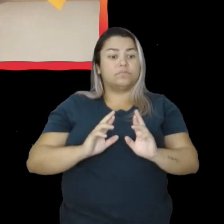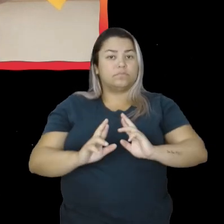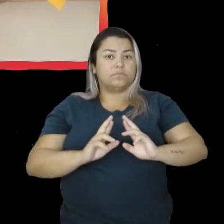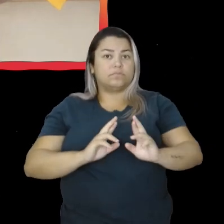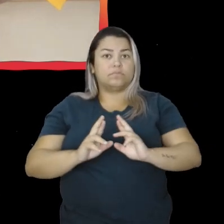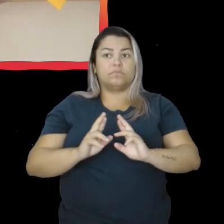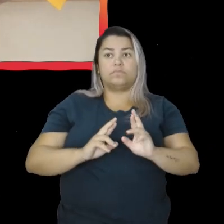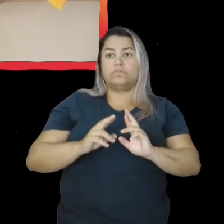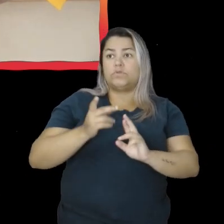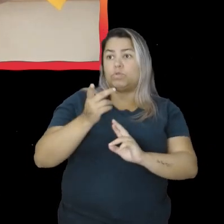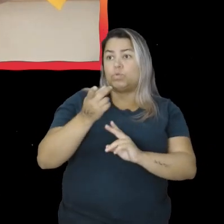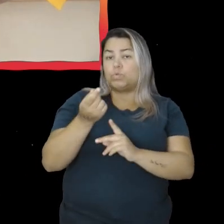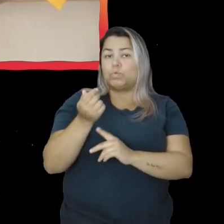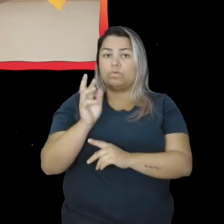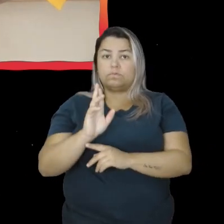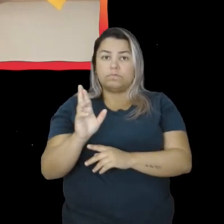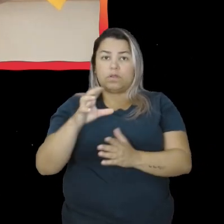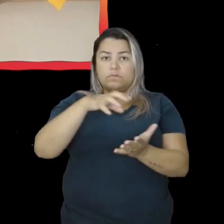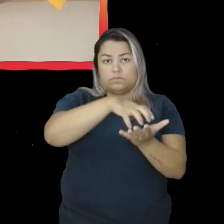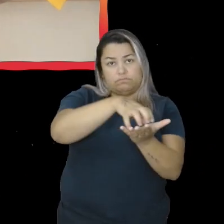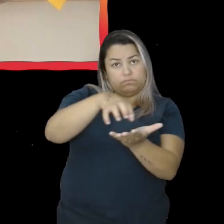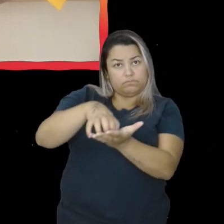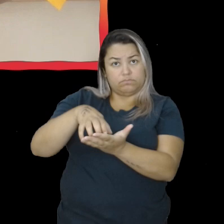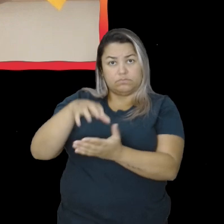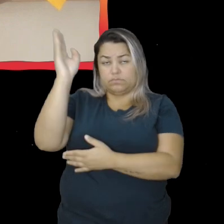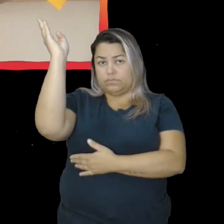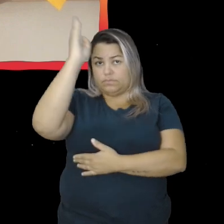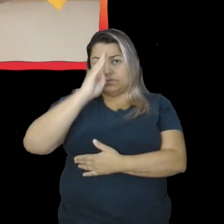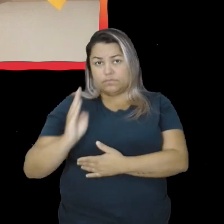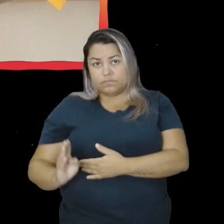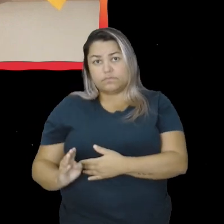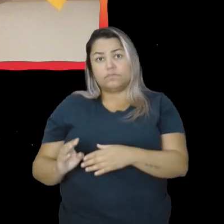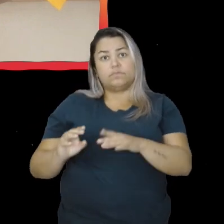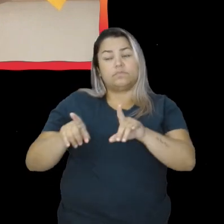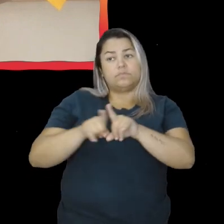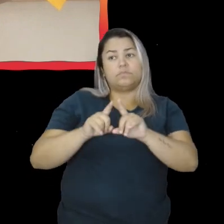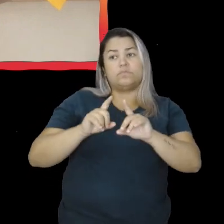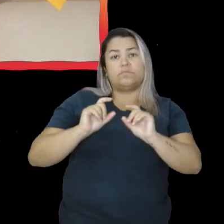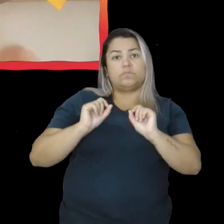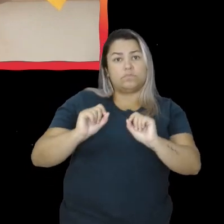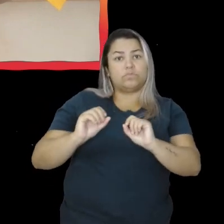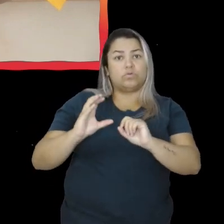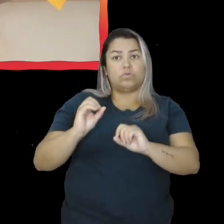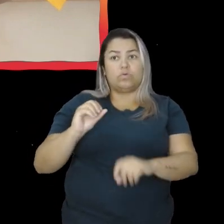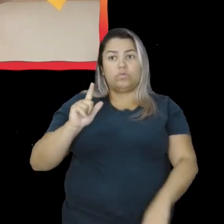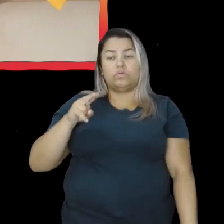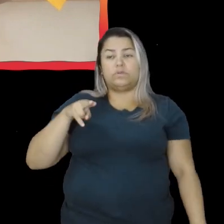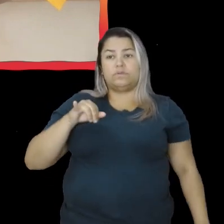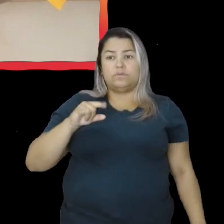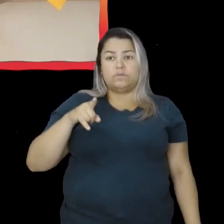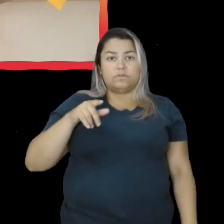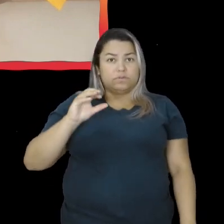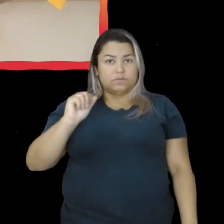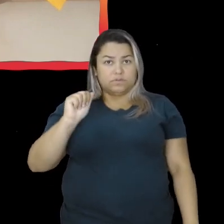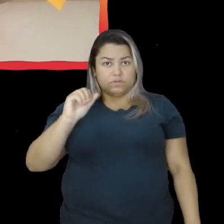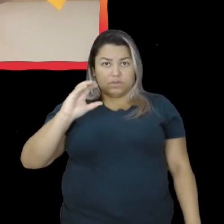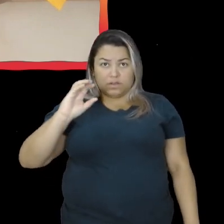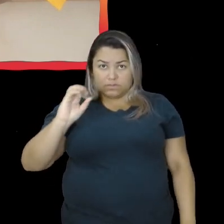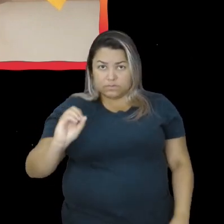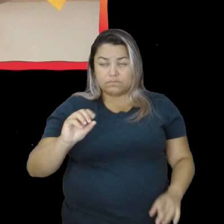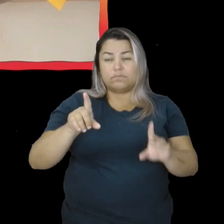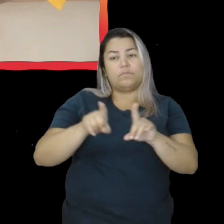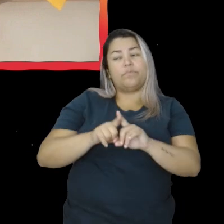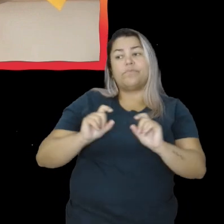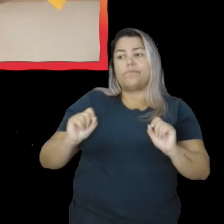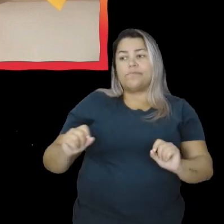capital com as pessoas que vivem nesse território. E o Brasil, ele importou esse modelo de colonização de tal forma que, mesmo